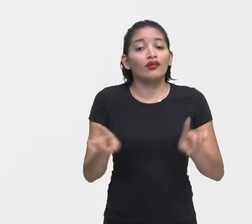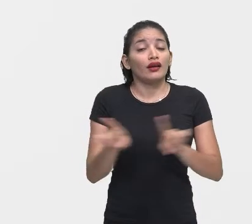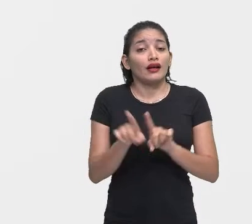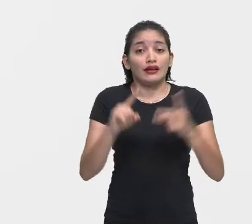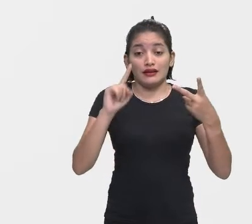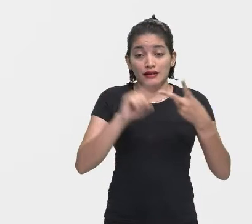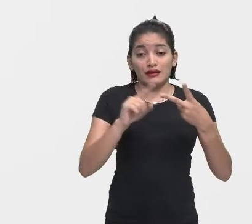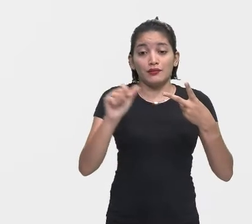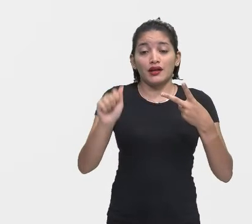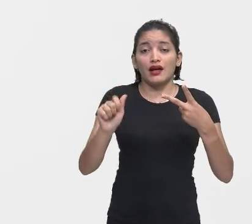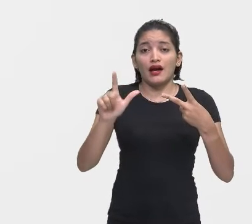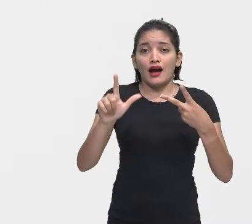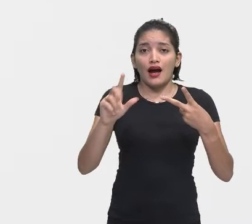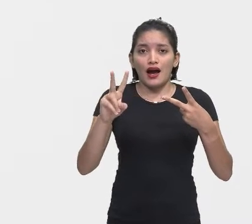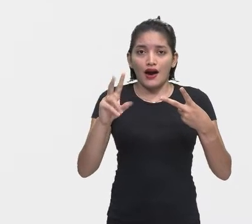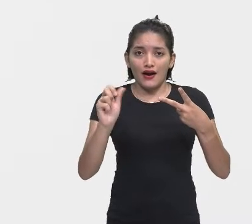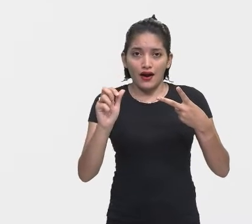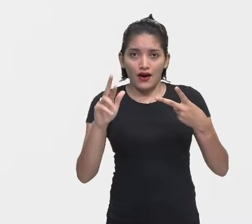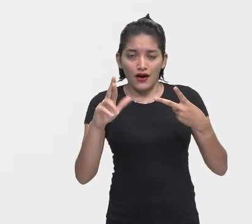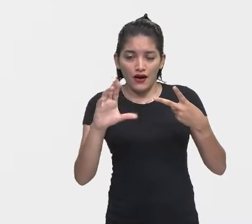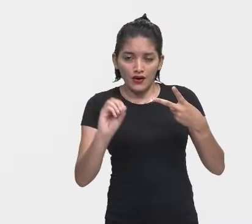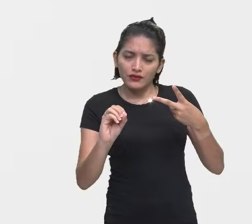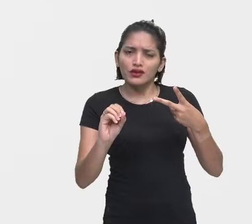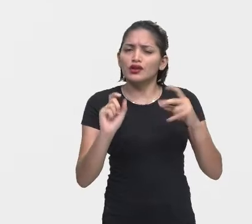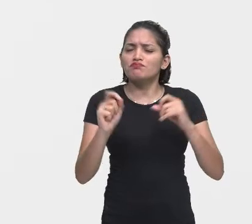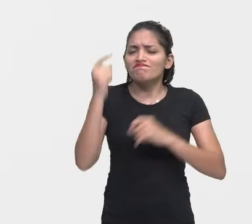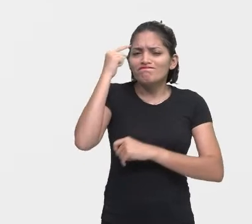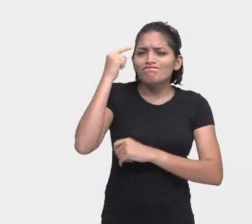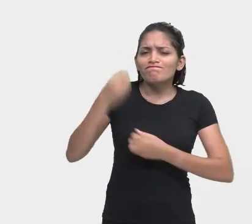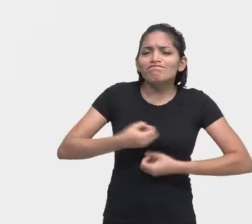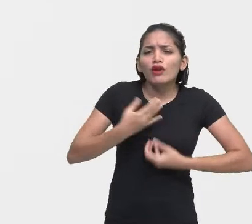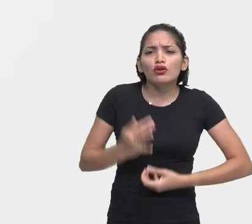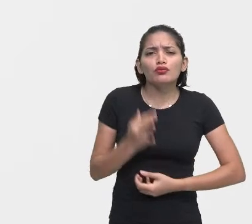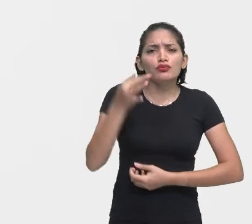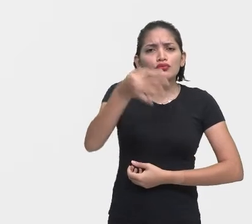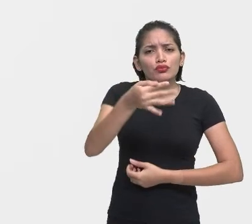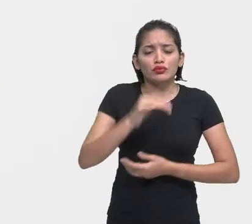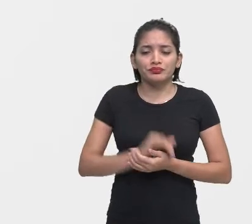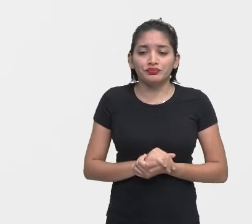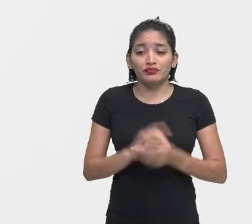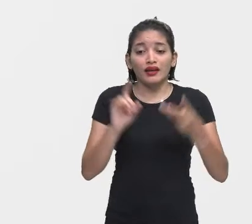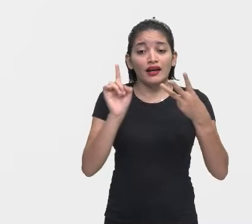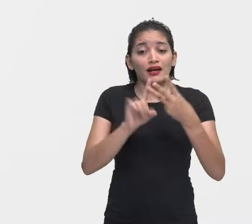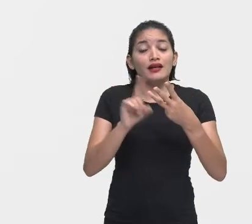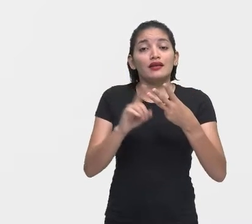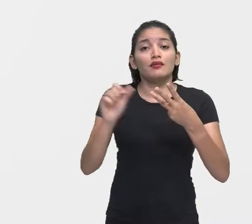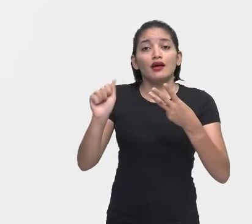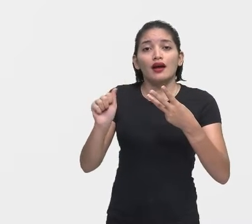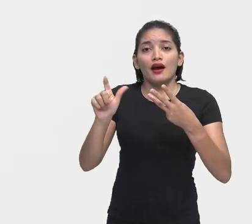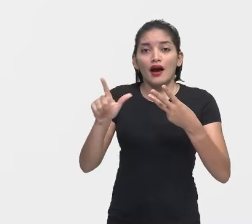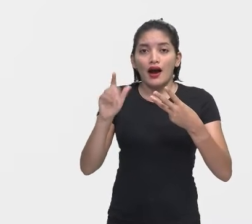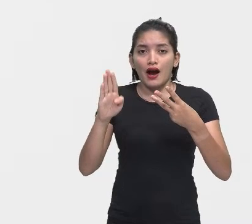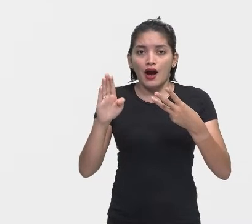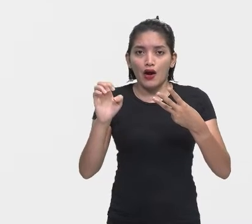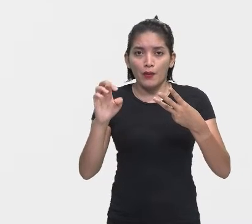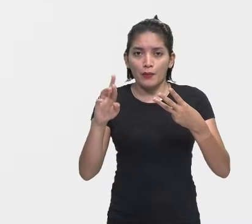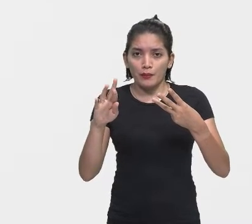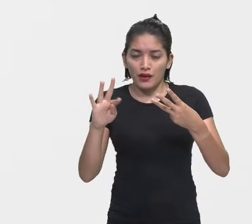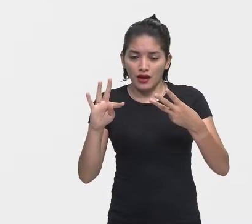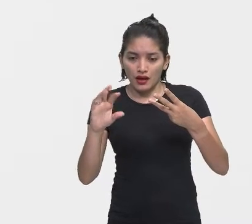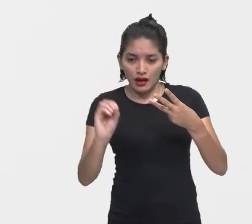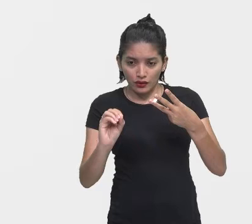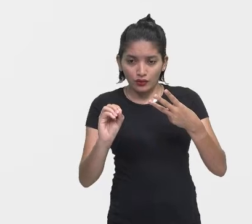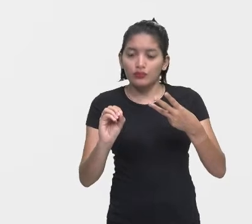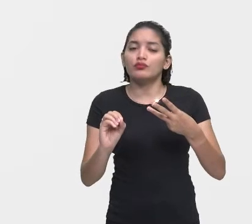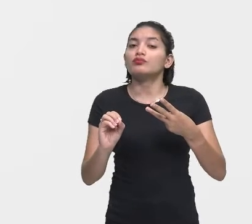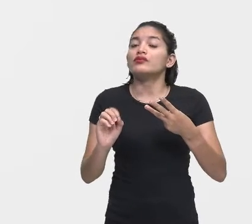o Álvaro de Campos, que é o poeta futurista, e nós temos Alberto Caeiro, o mestre.